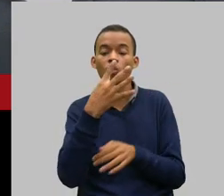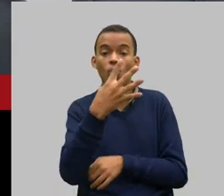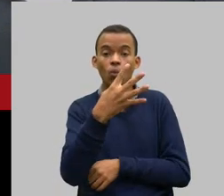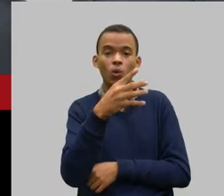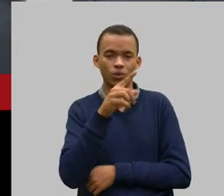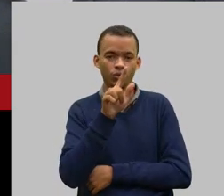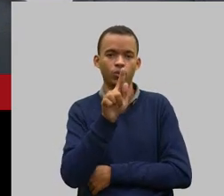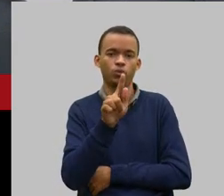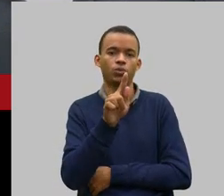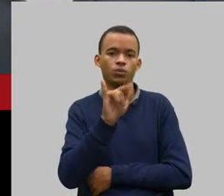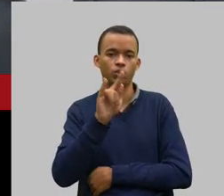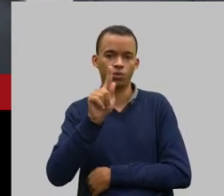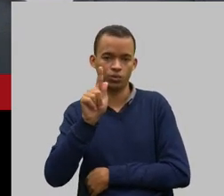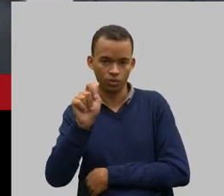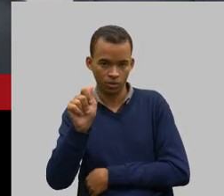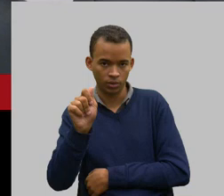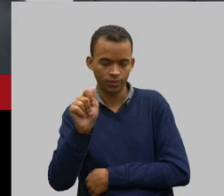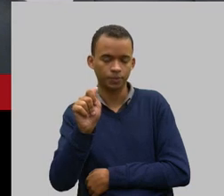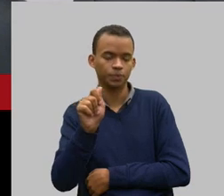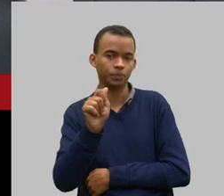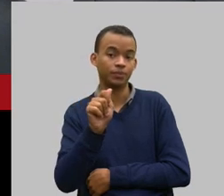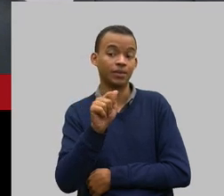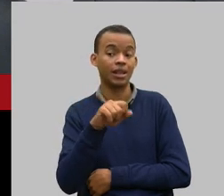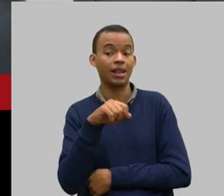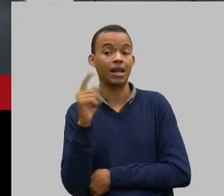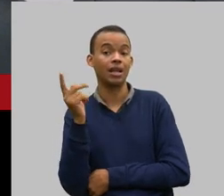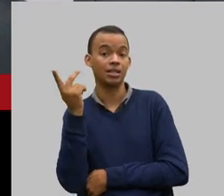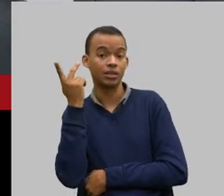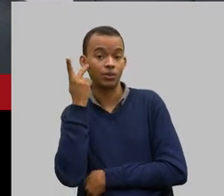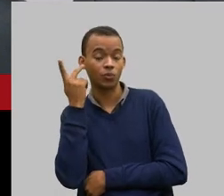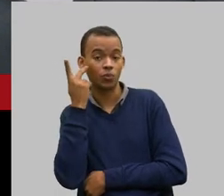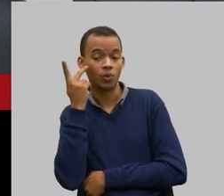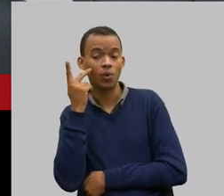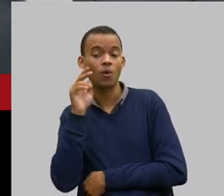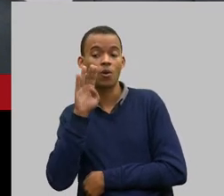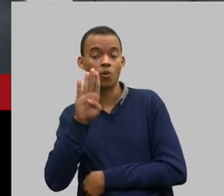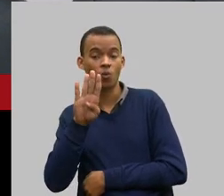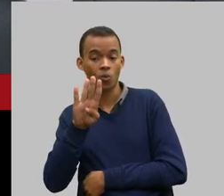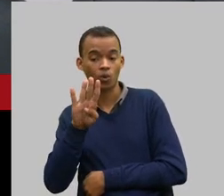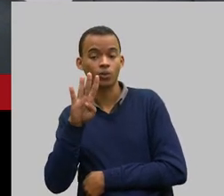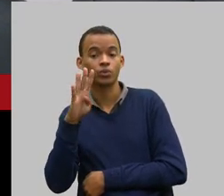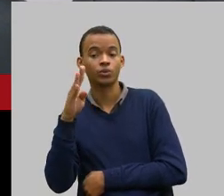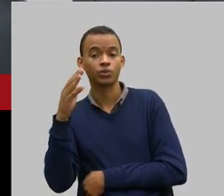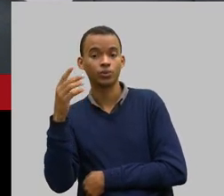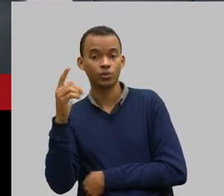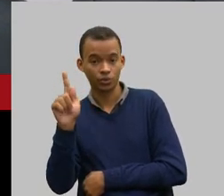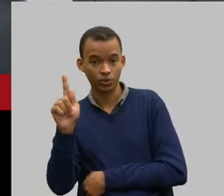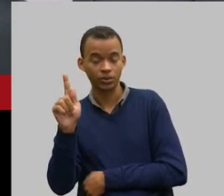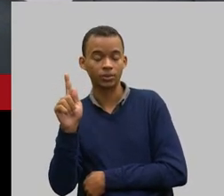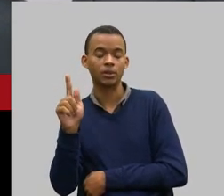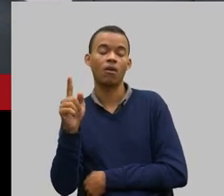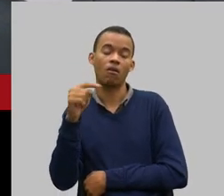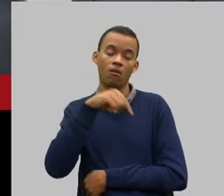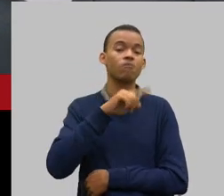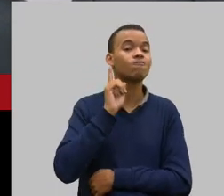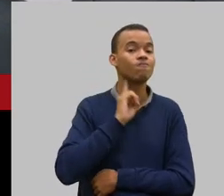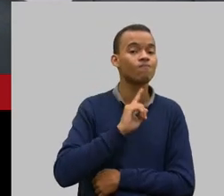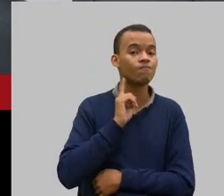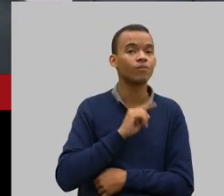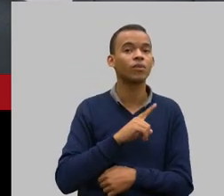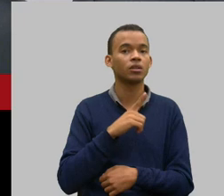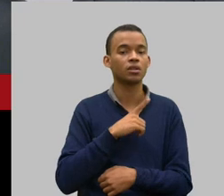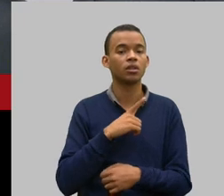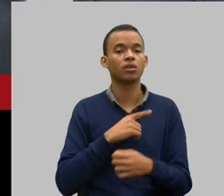ideia Estado de São Paulo tem 4 GB Minas Gerais tem 4 GB de GD mas tem mais 4 e então nós